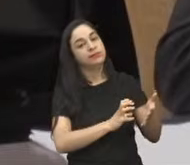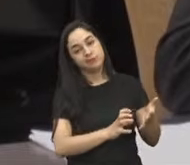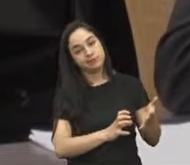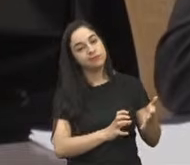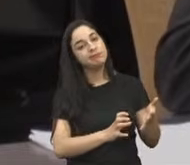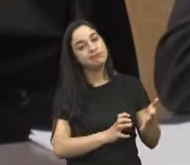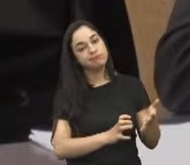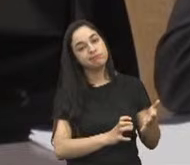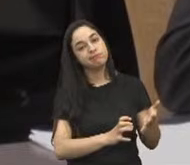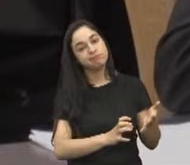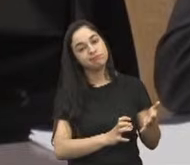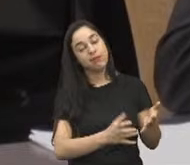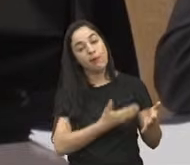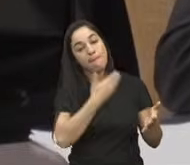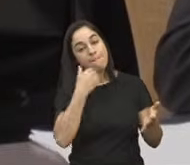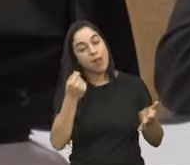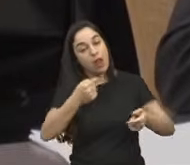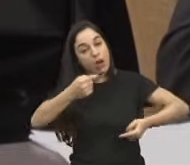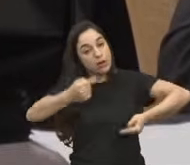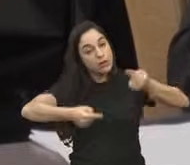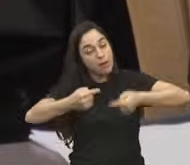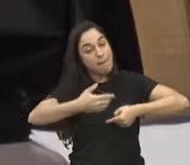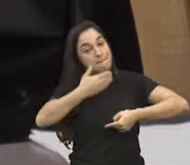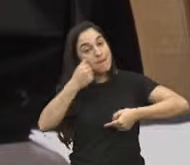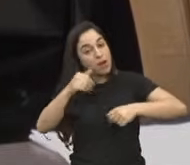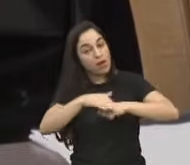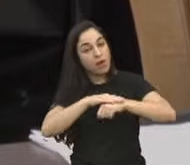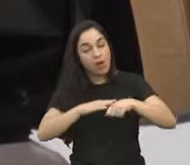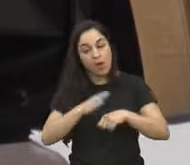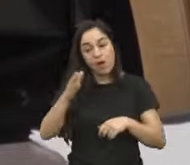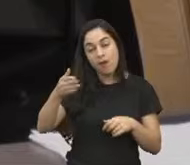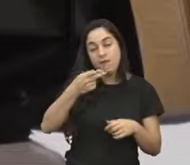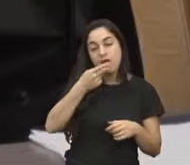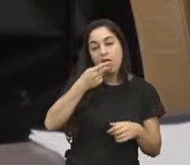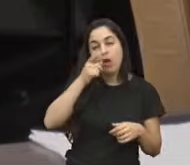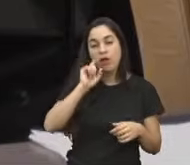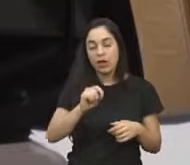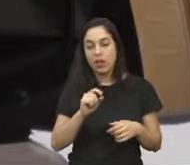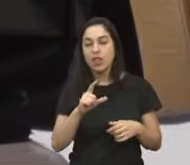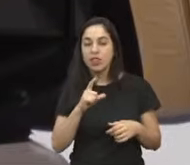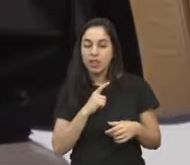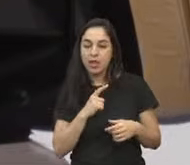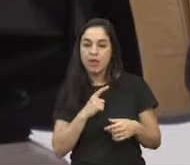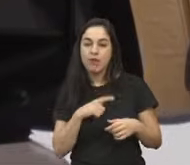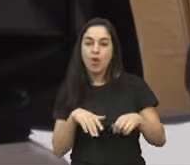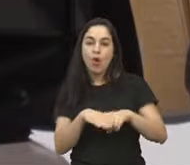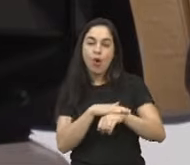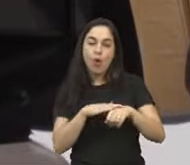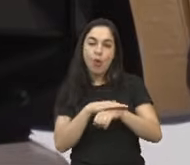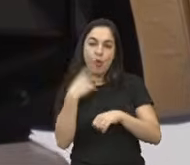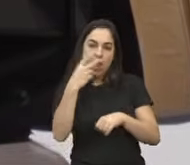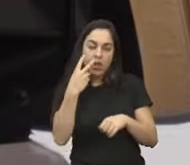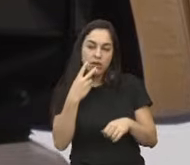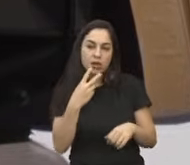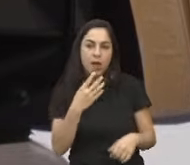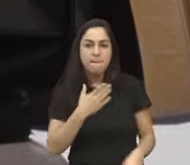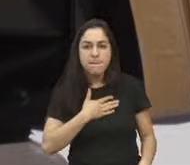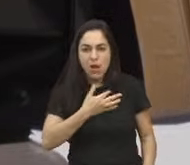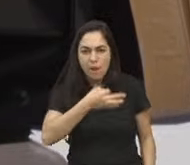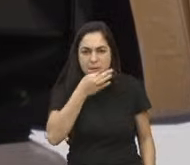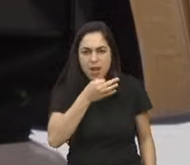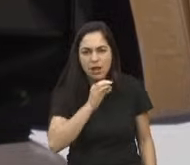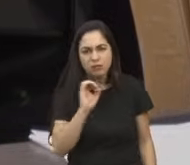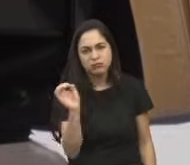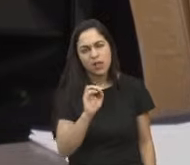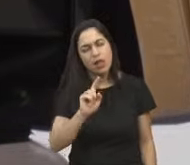essas coisas sejam melhor discutidas. Você comentou que foi construído a partir da discussão com os vereadores, já. Eu não fui ouvido. Depois